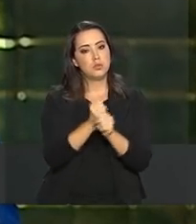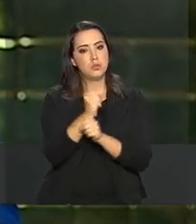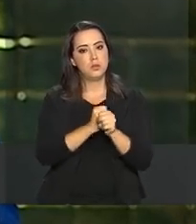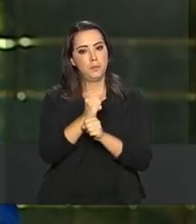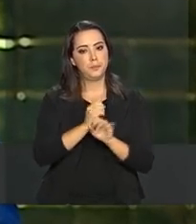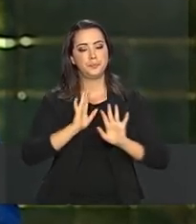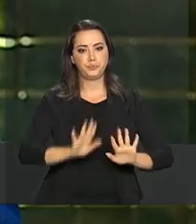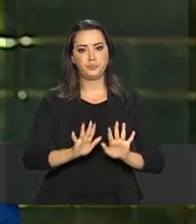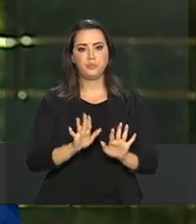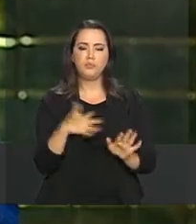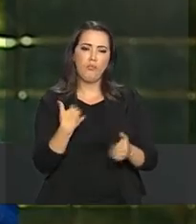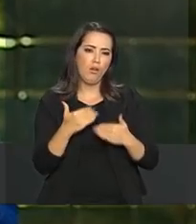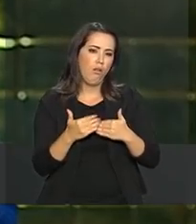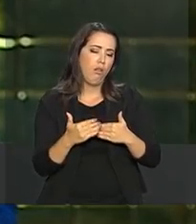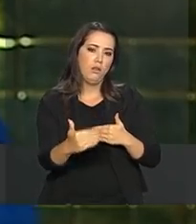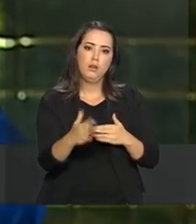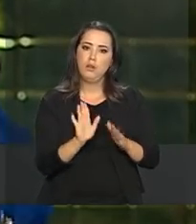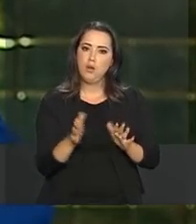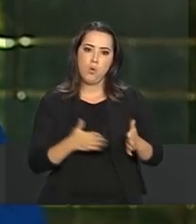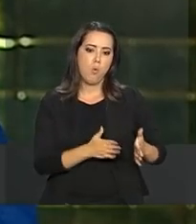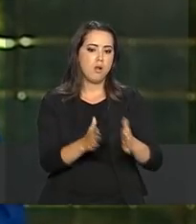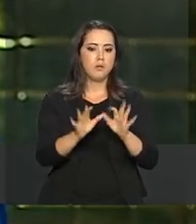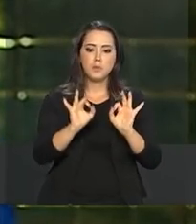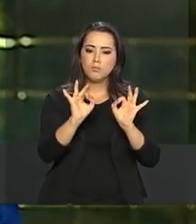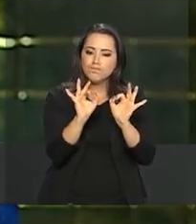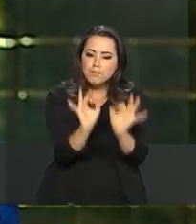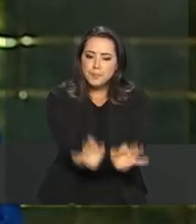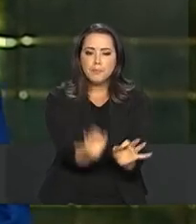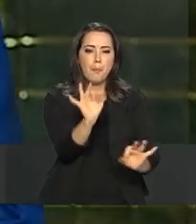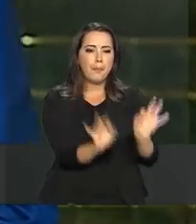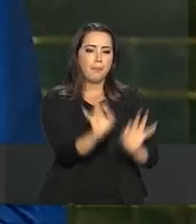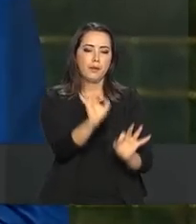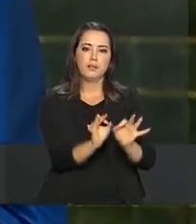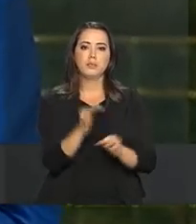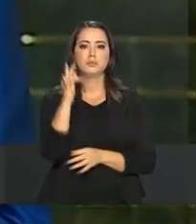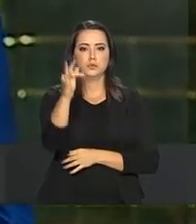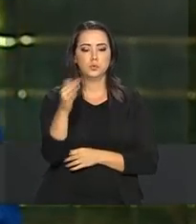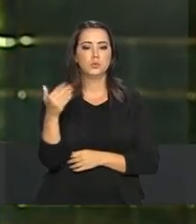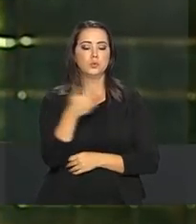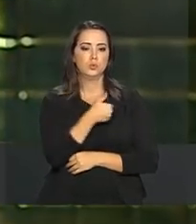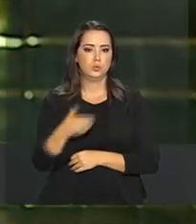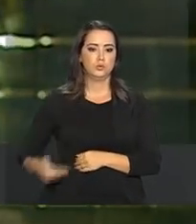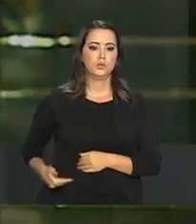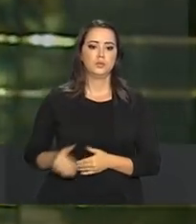a estrada estará inteiramente asfaltada para o próximo governo